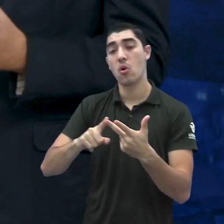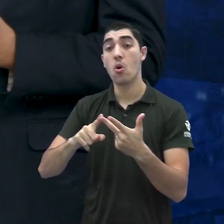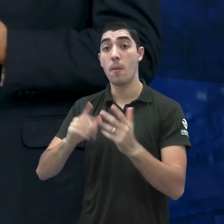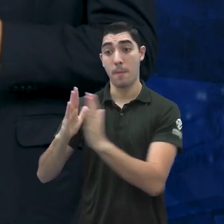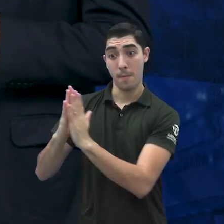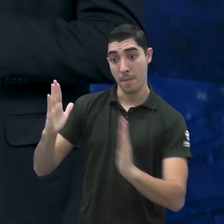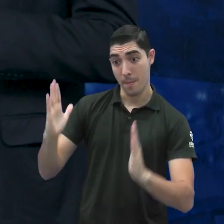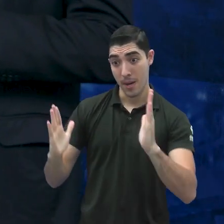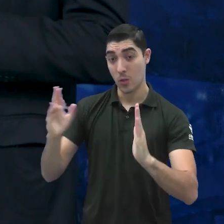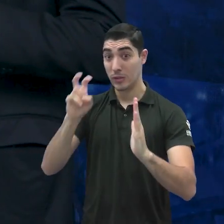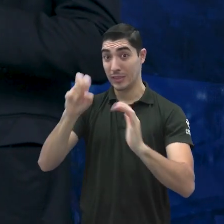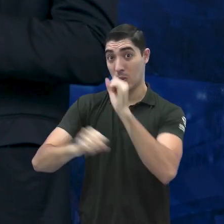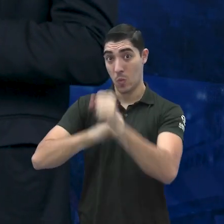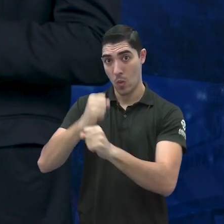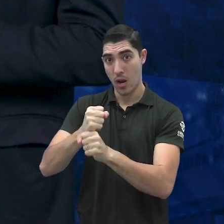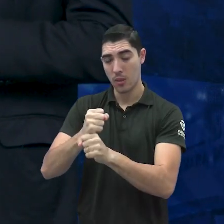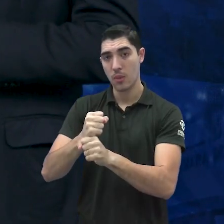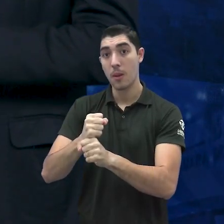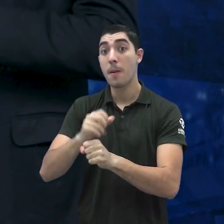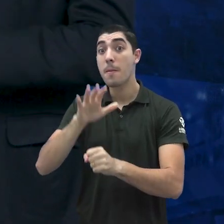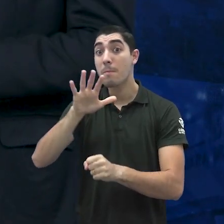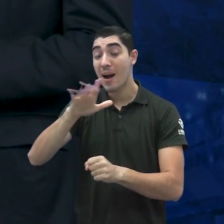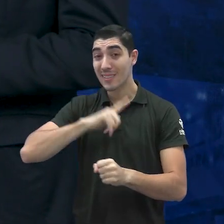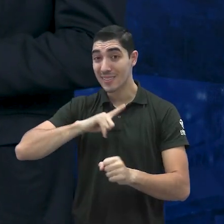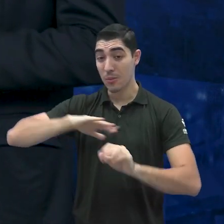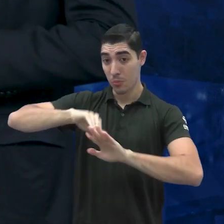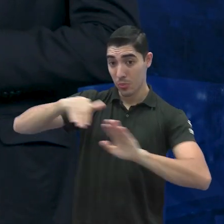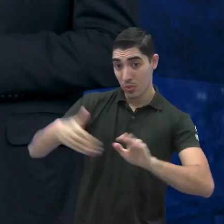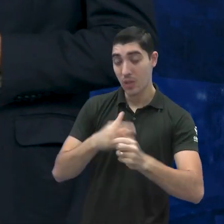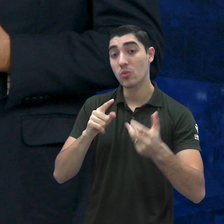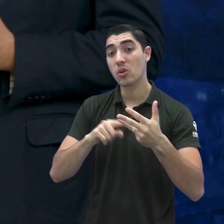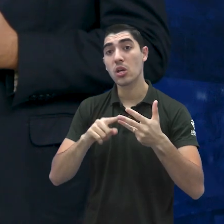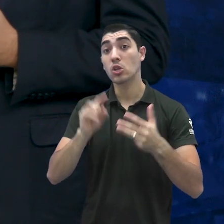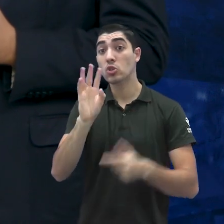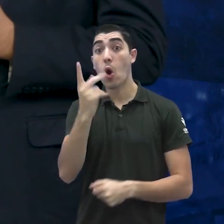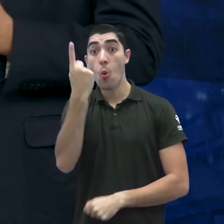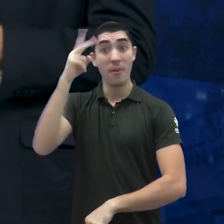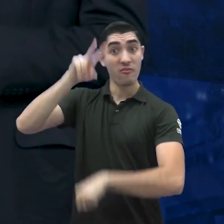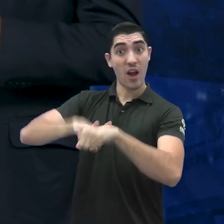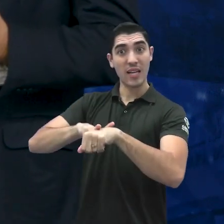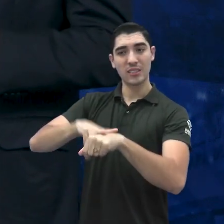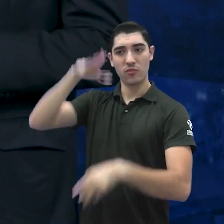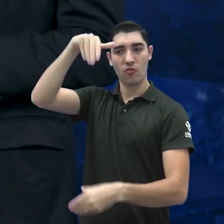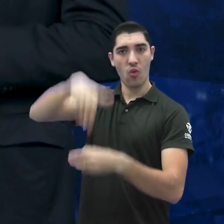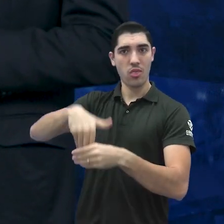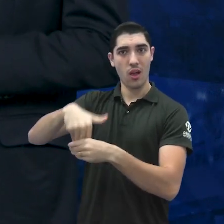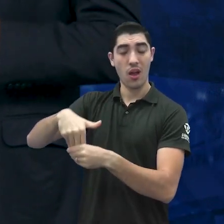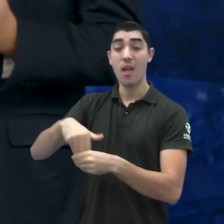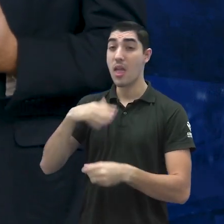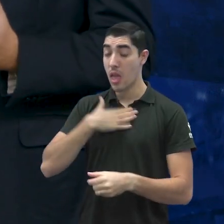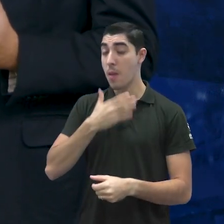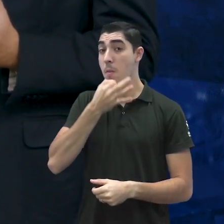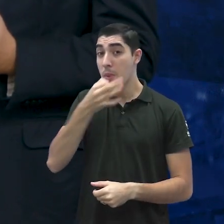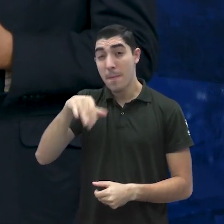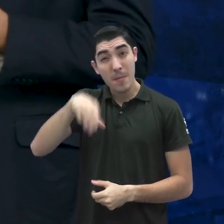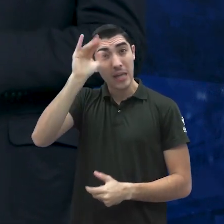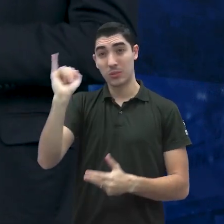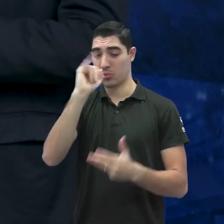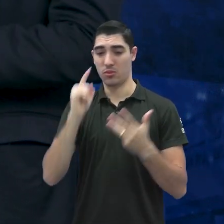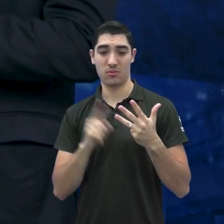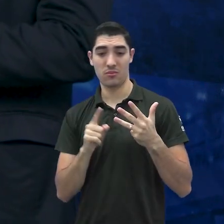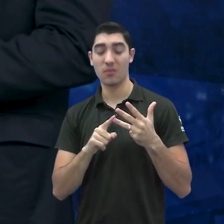5 anos, e ela está envelopando algo que é muito mais sério, que é a unificação das eleições. Acho que esse é o principal tema, é o tema mais relevante